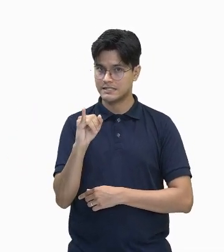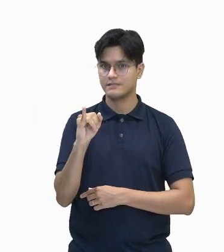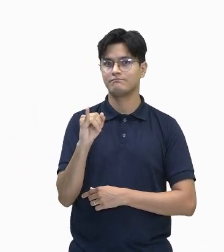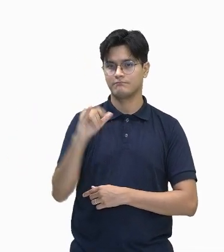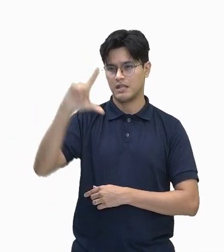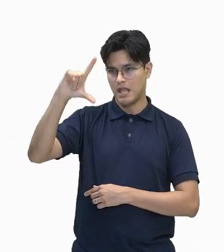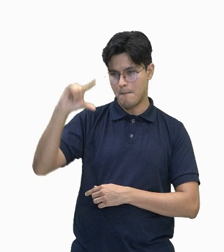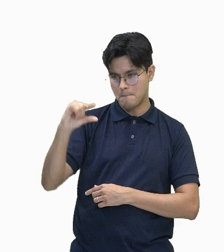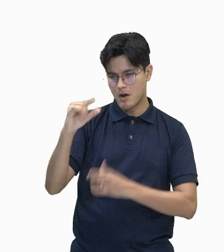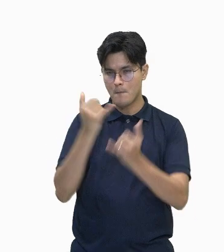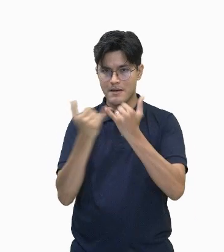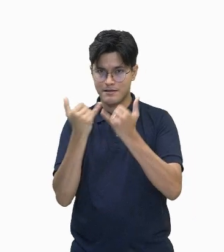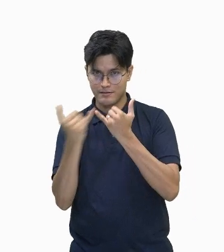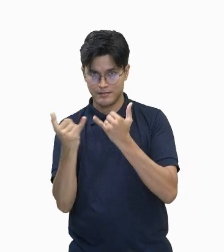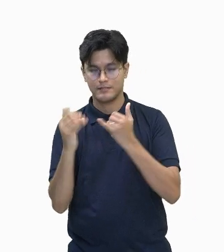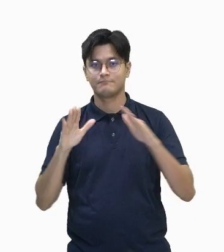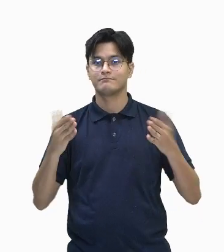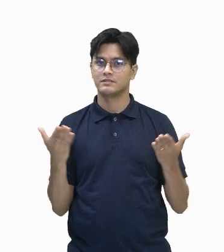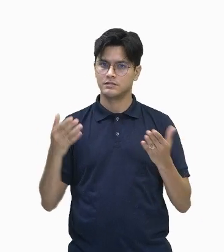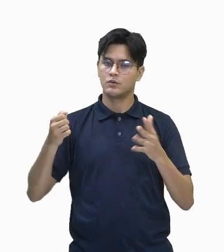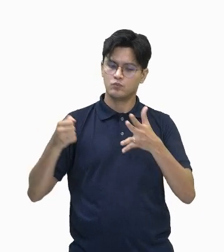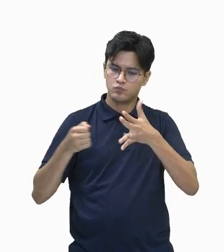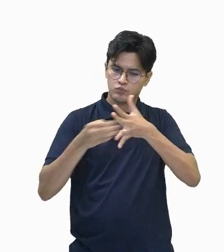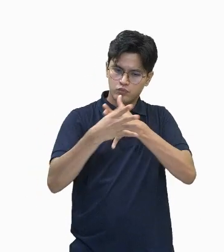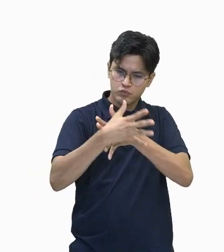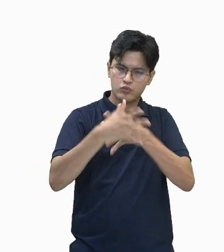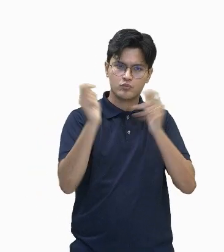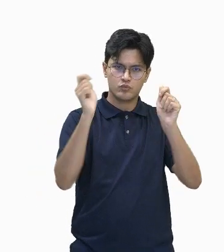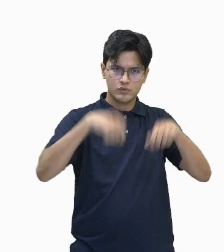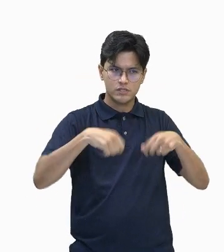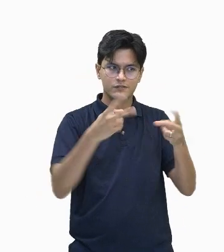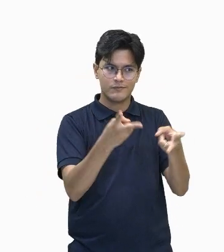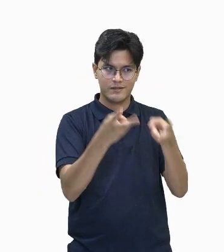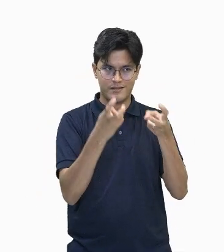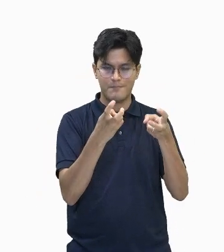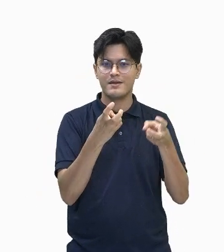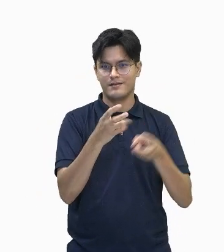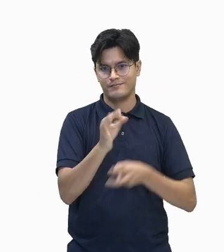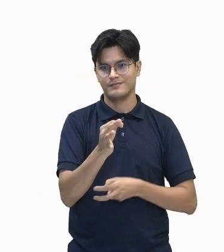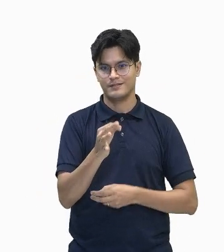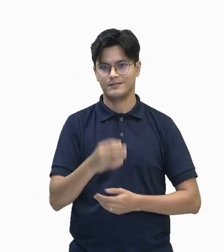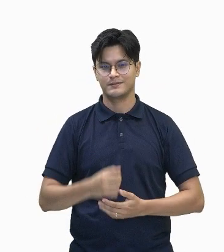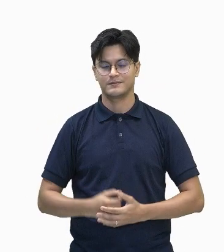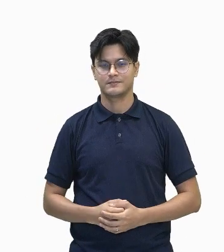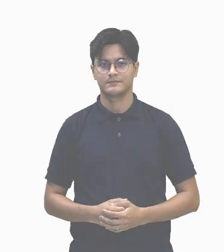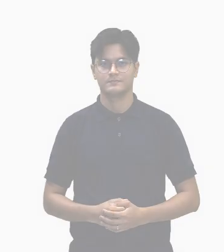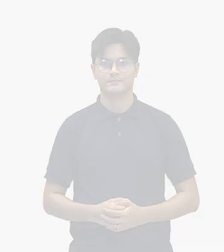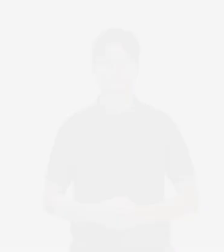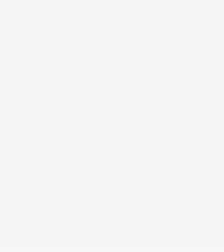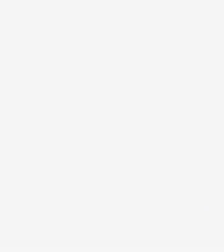fenômeno da difração será facilmente percebido e a gente pode perceber aqui nas imagens. Olha aqui,